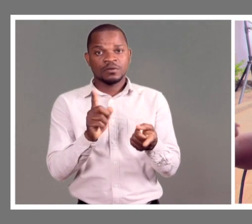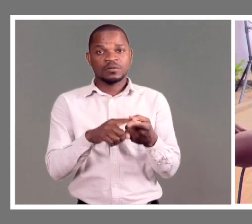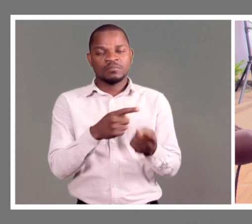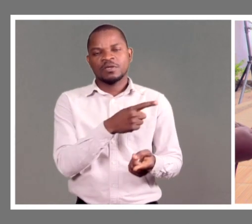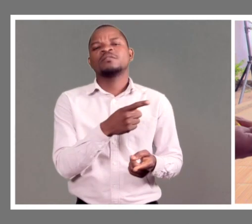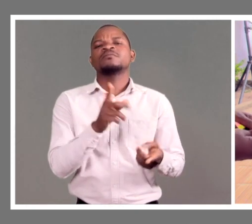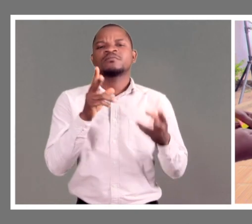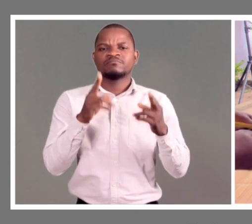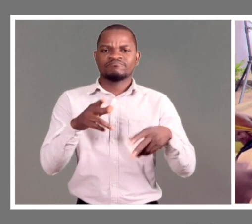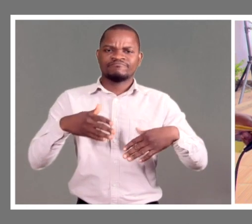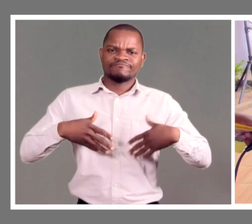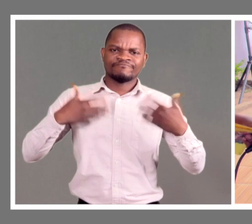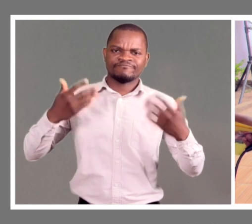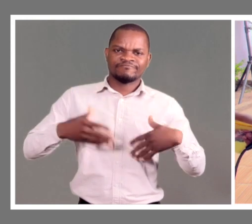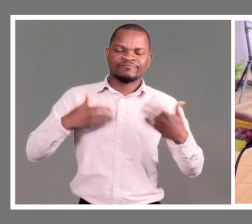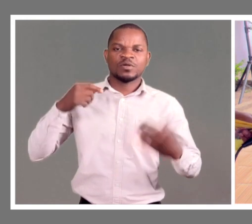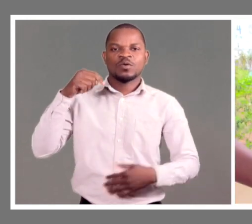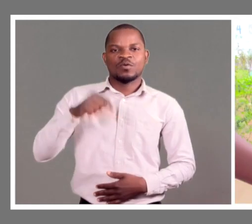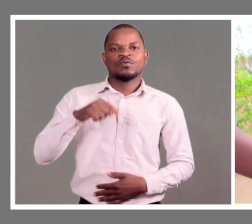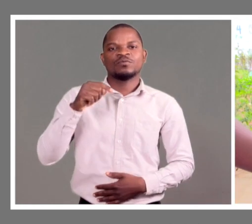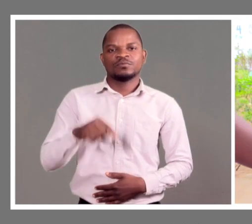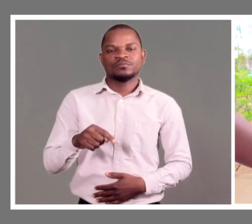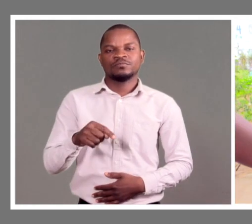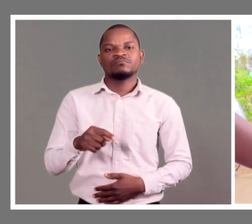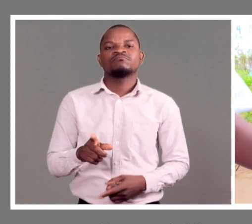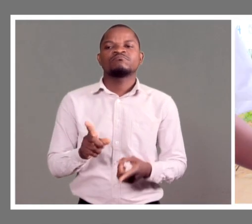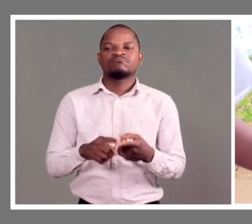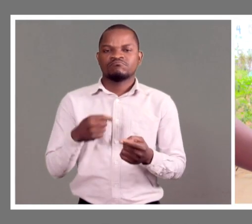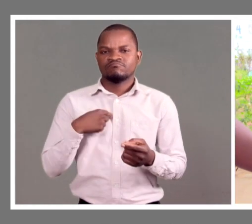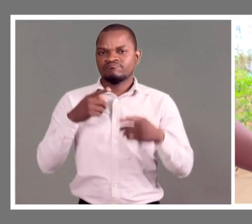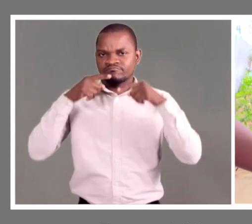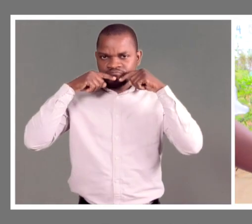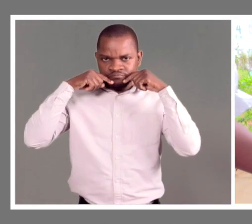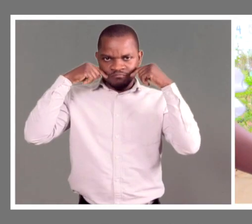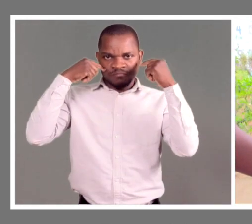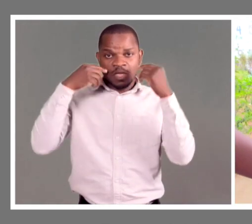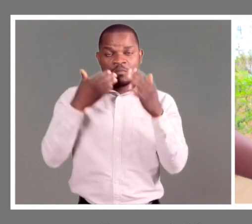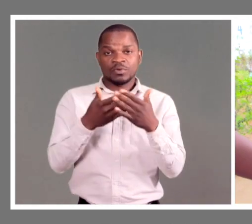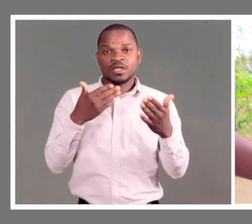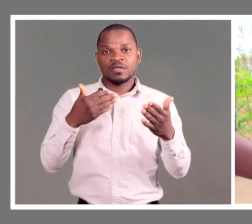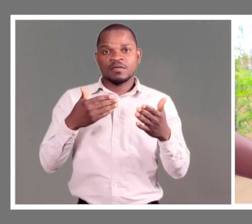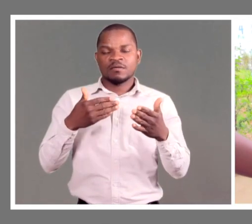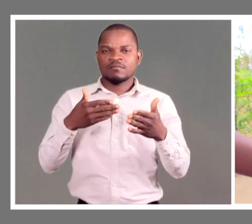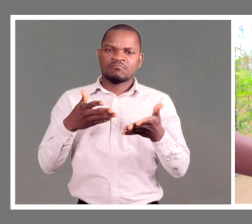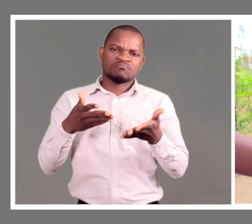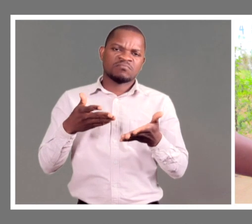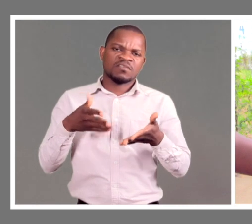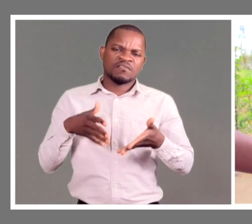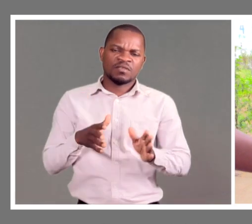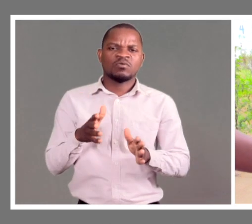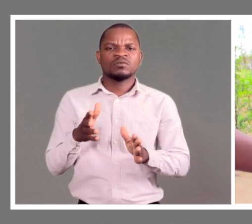E ele também está contente de Deus. Estou satisfeita porque a criança saiu para vir